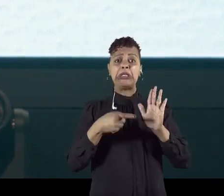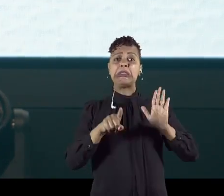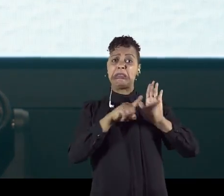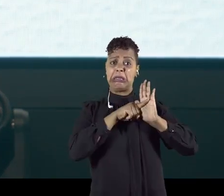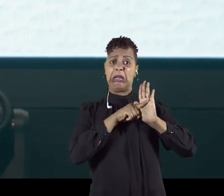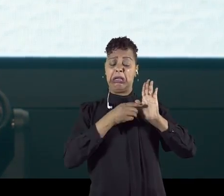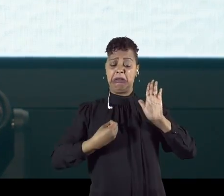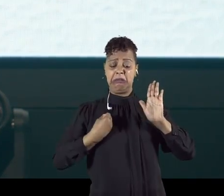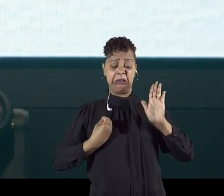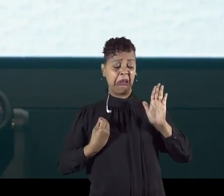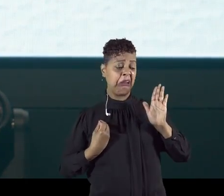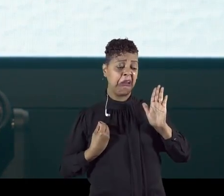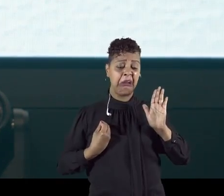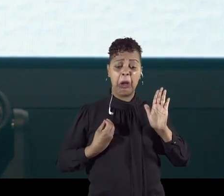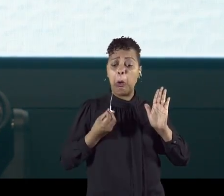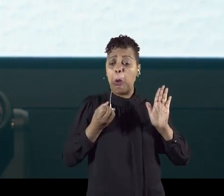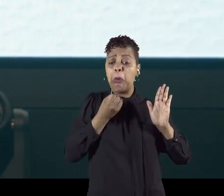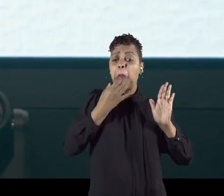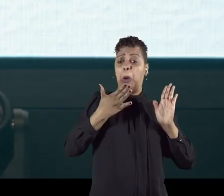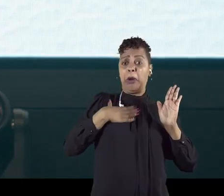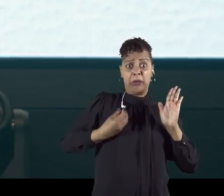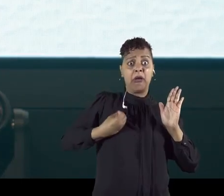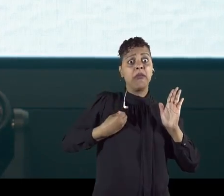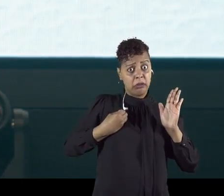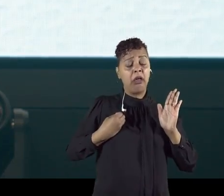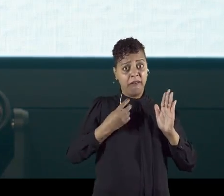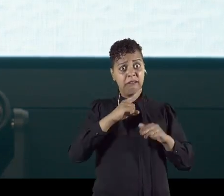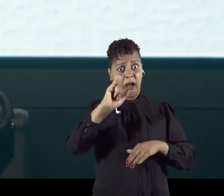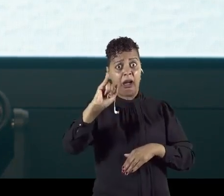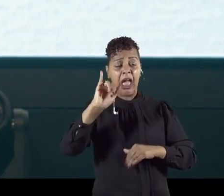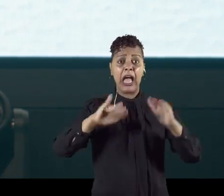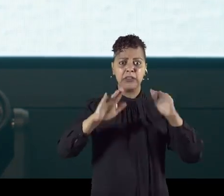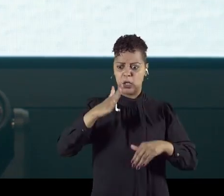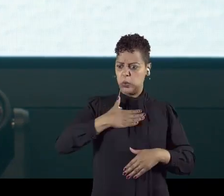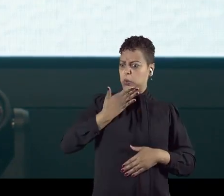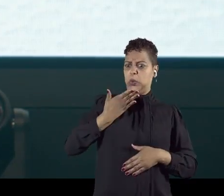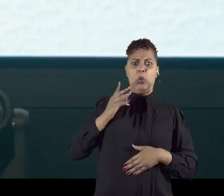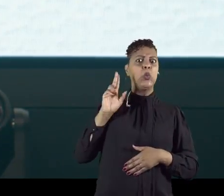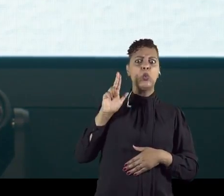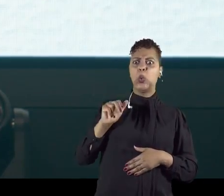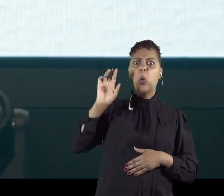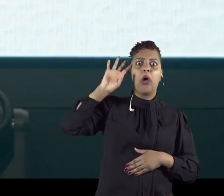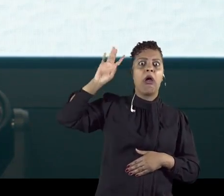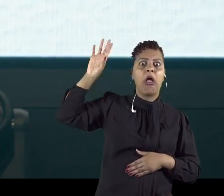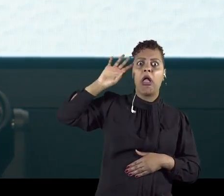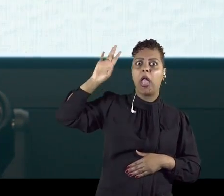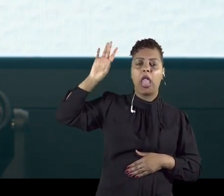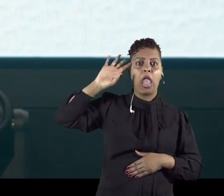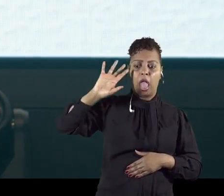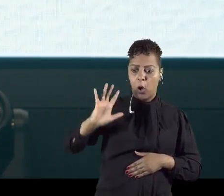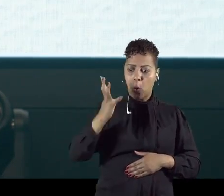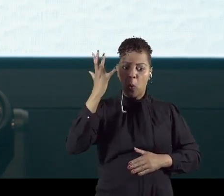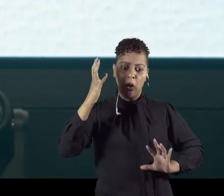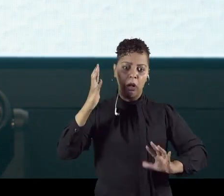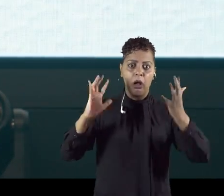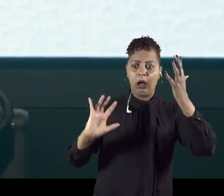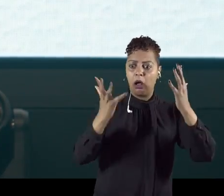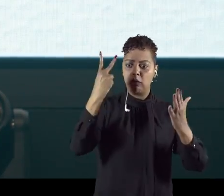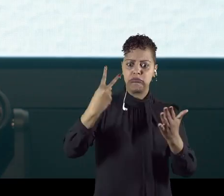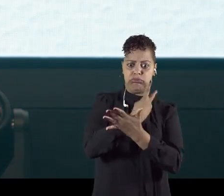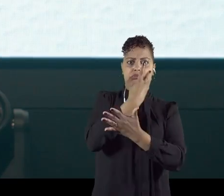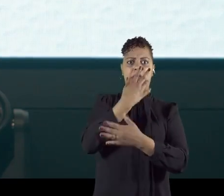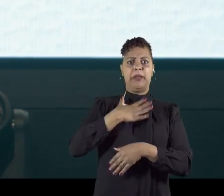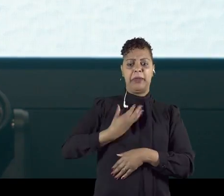bom até mesmas coisas inesperadas que você nunca imaginou que pudesse pudesse acontecer